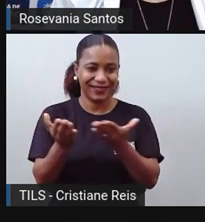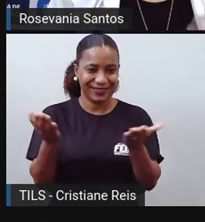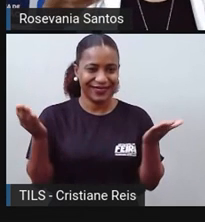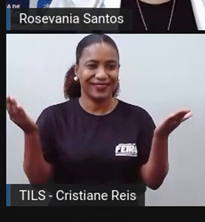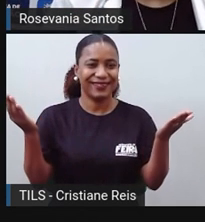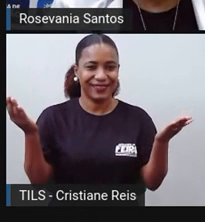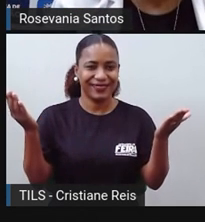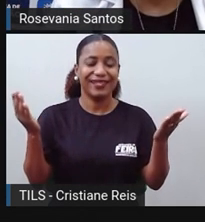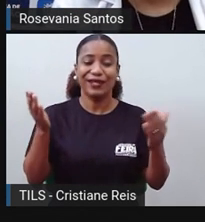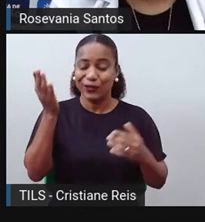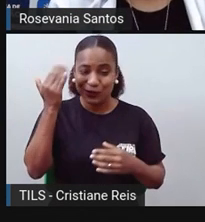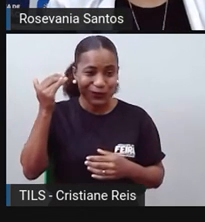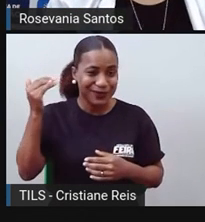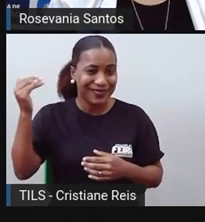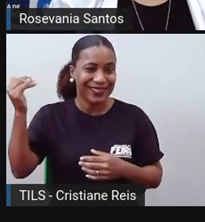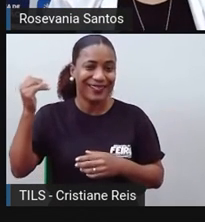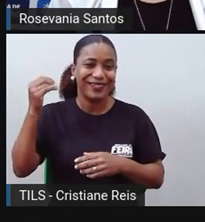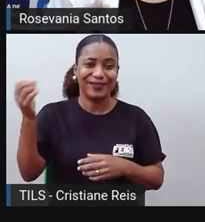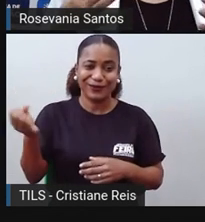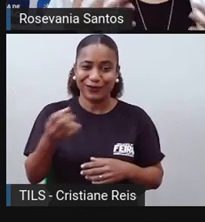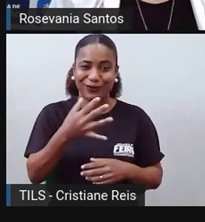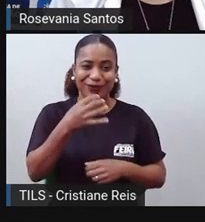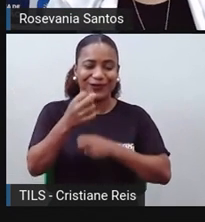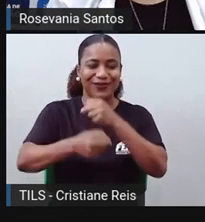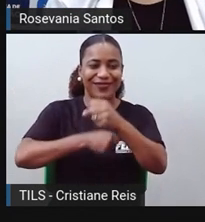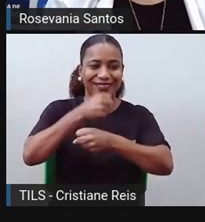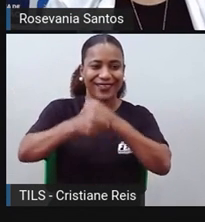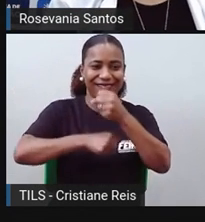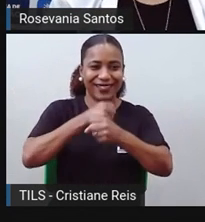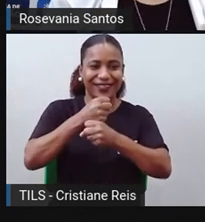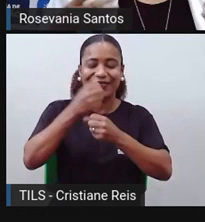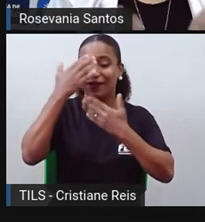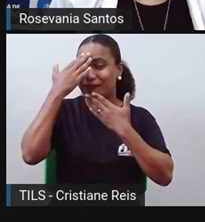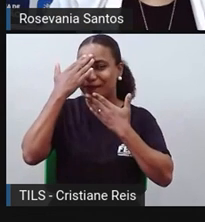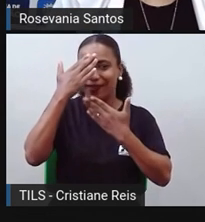letivo. Sucesso nesse novo ano também. Obrigada por